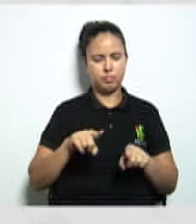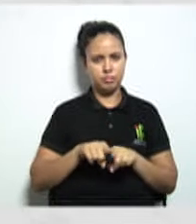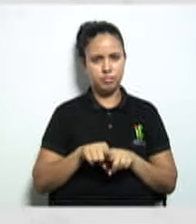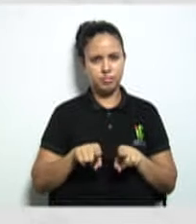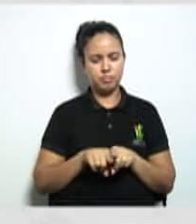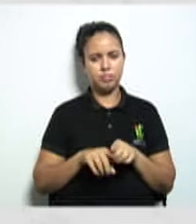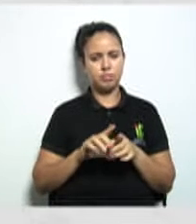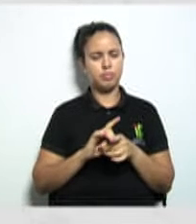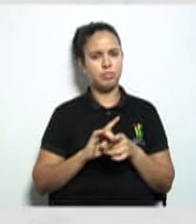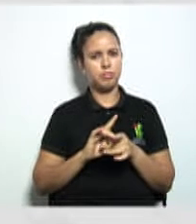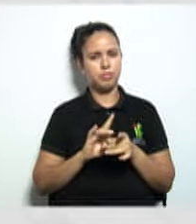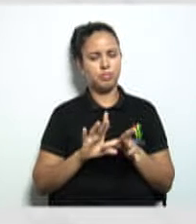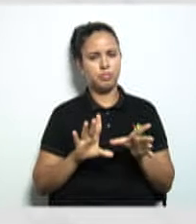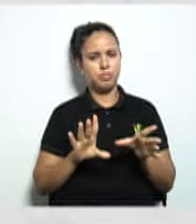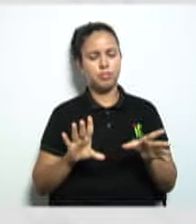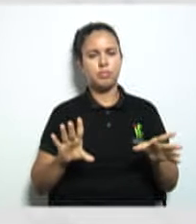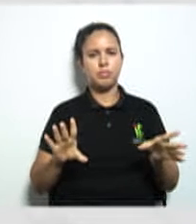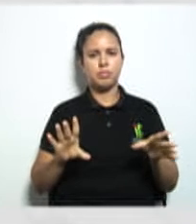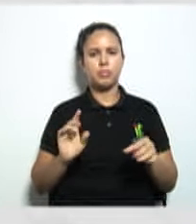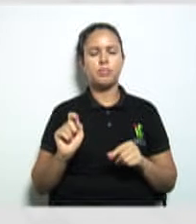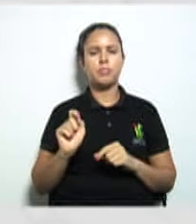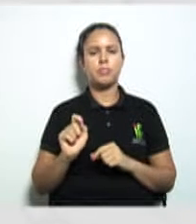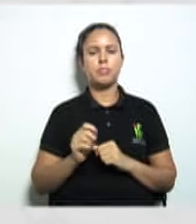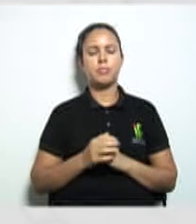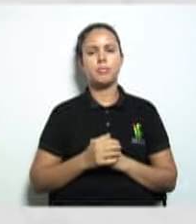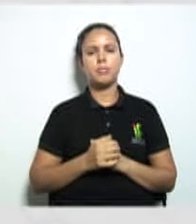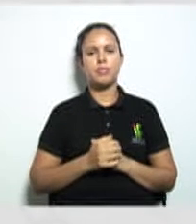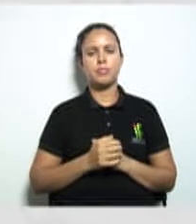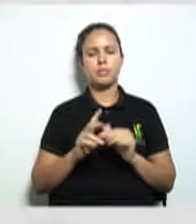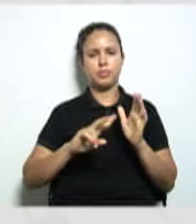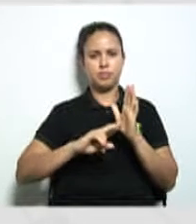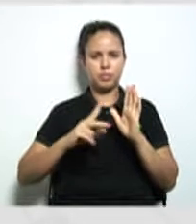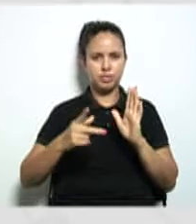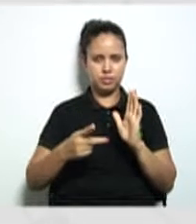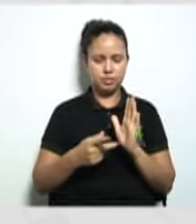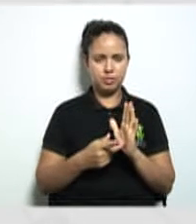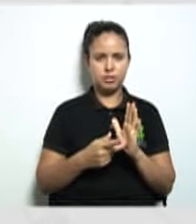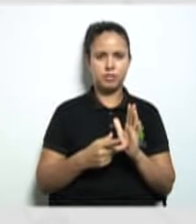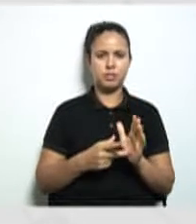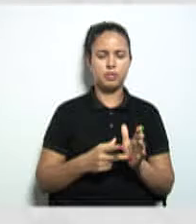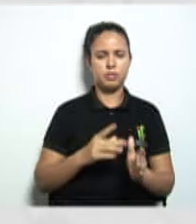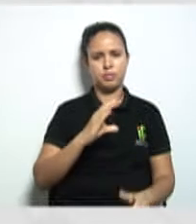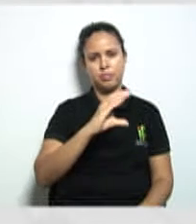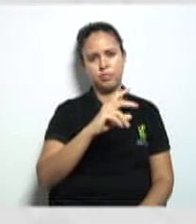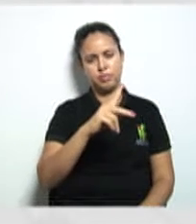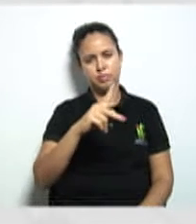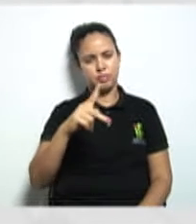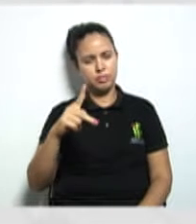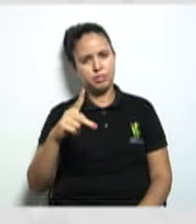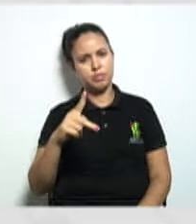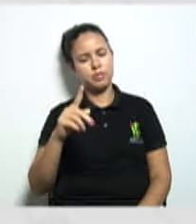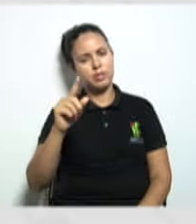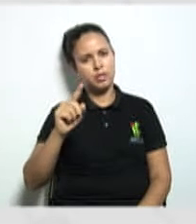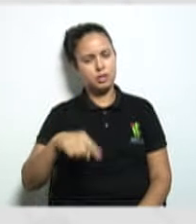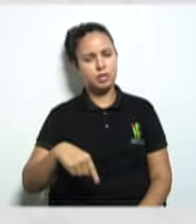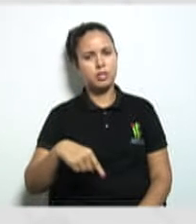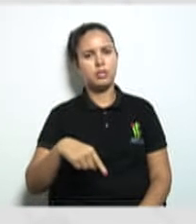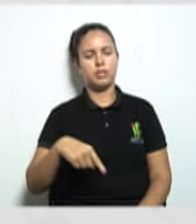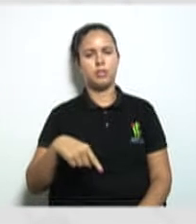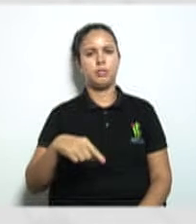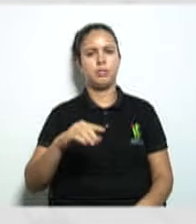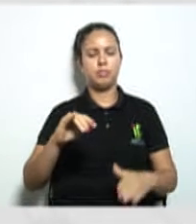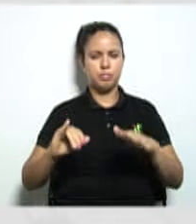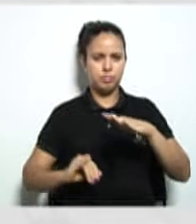independência. O que significa? As cooperativas são organizações